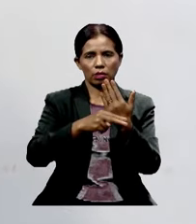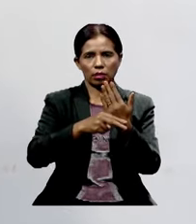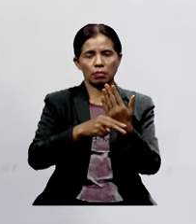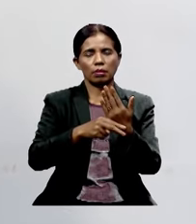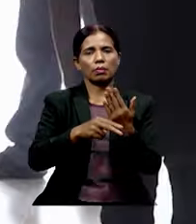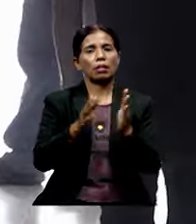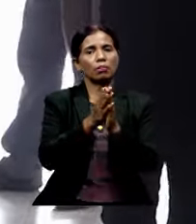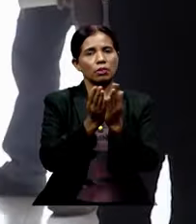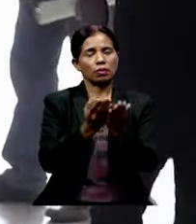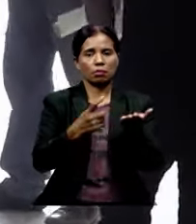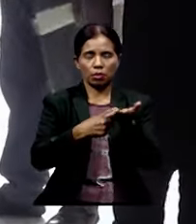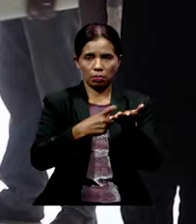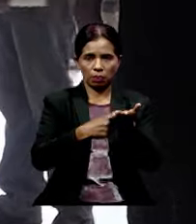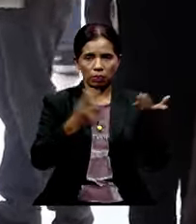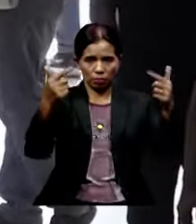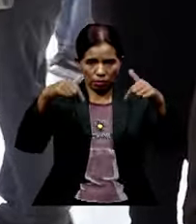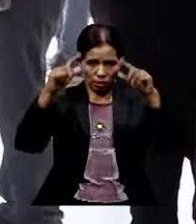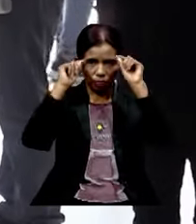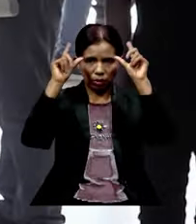si toia Timor-Leste.